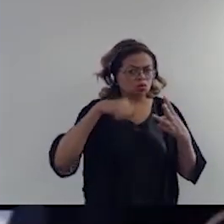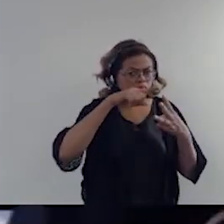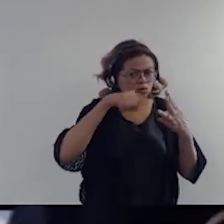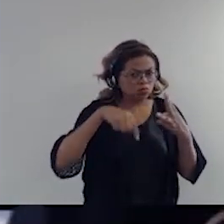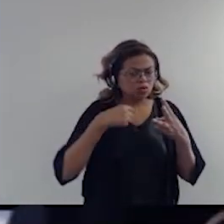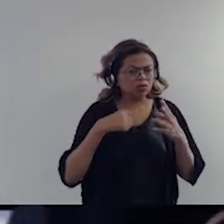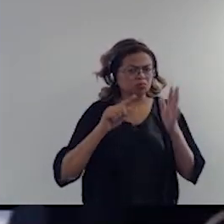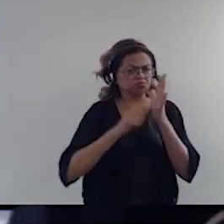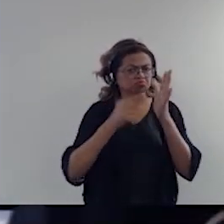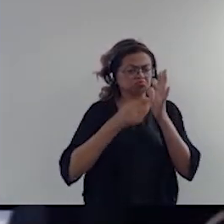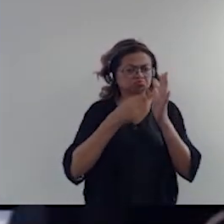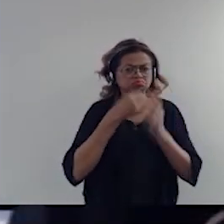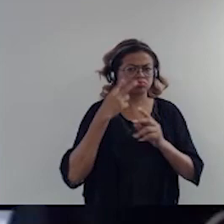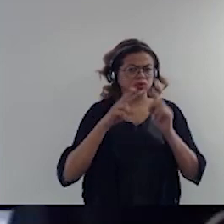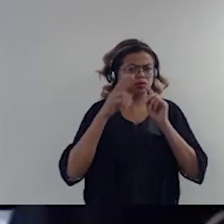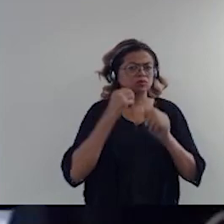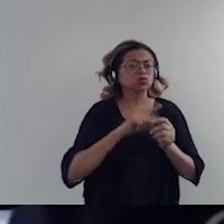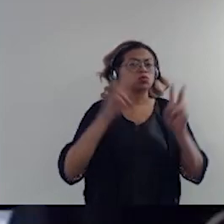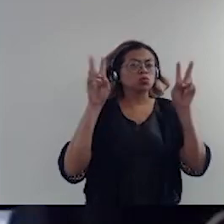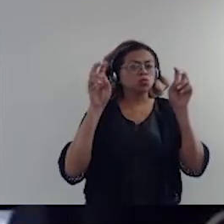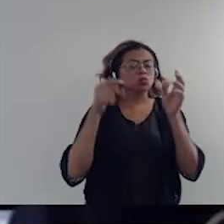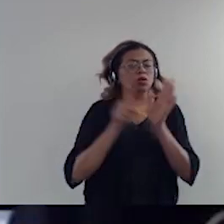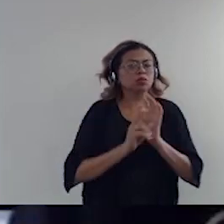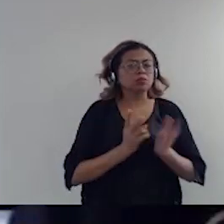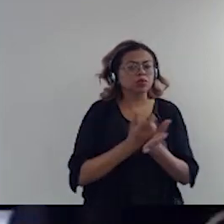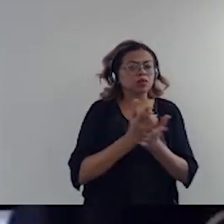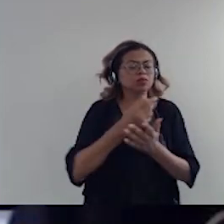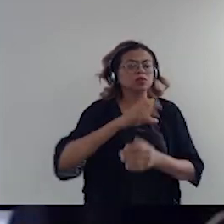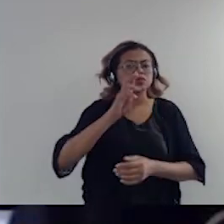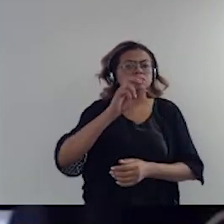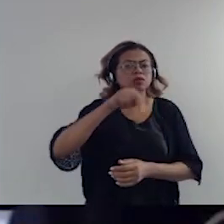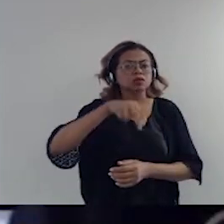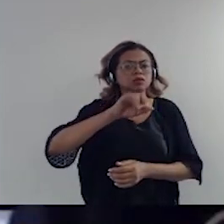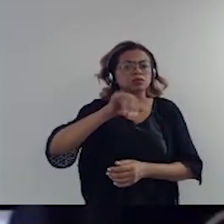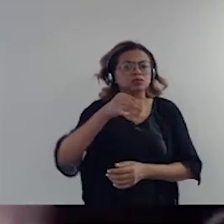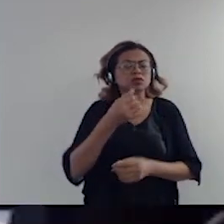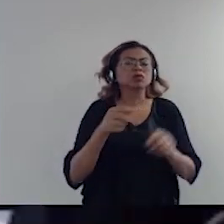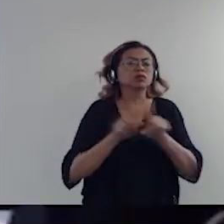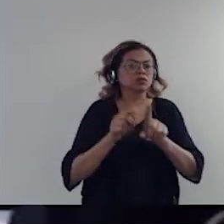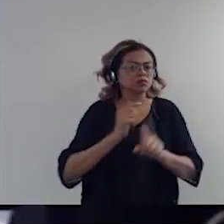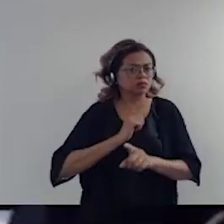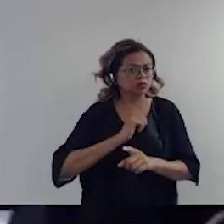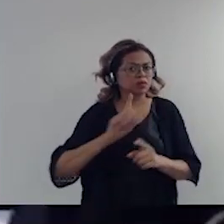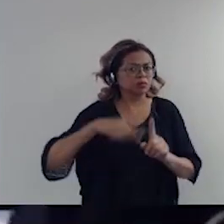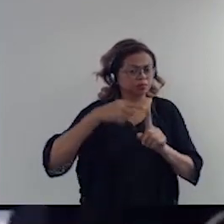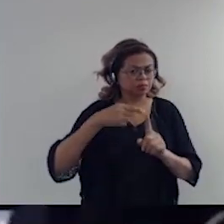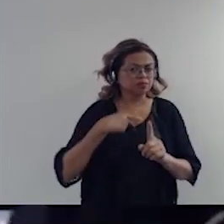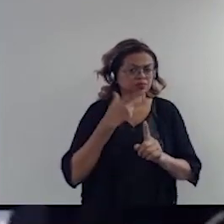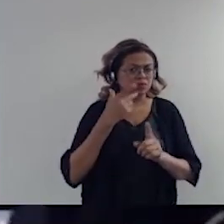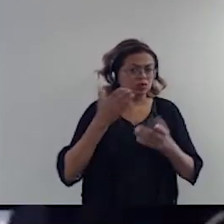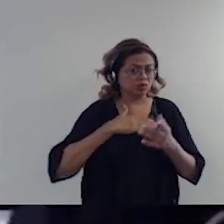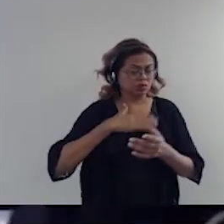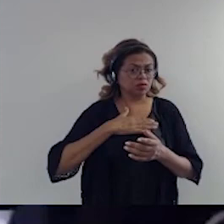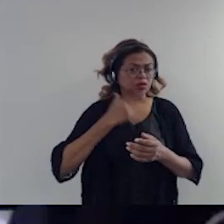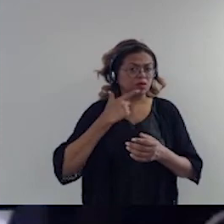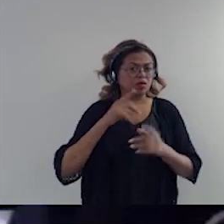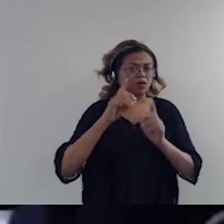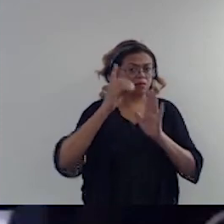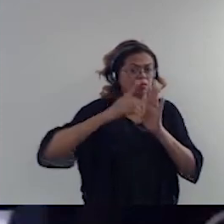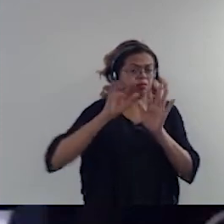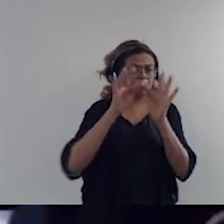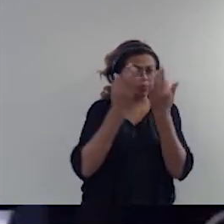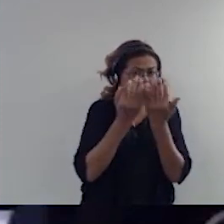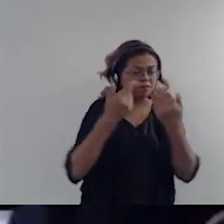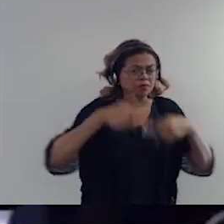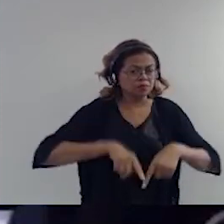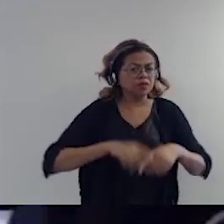diferentes pontos de vista sobre o tema. Com relação ao CNJ, houve também, mais especificamente aqui na minha área de família, a questão